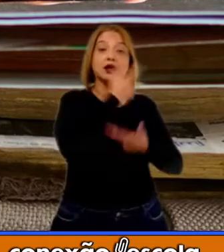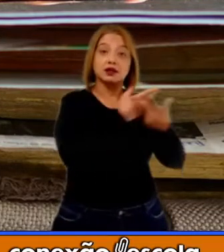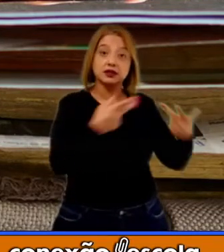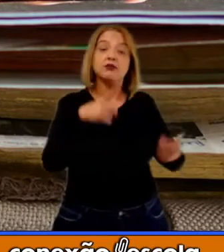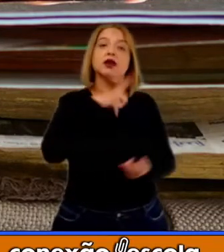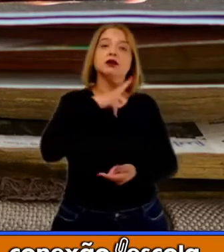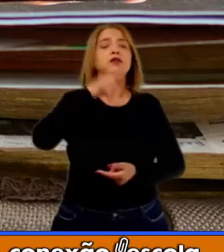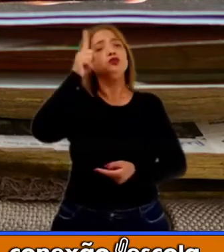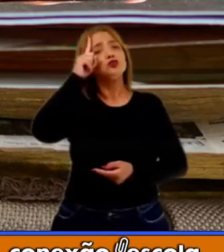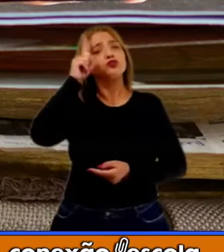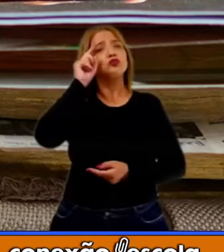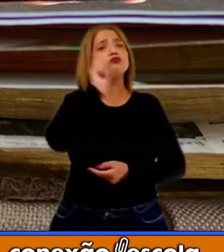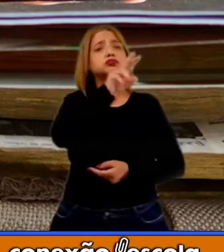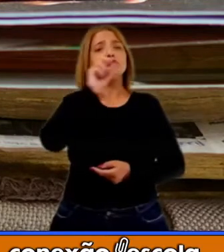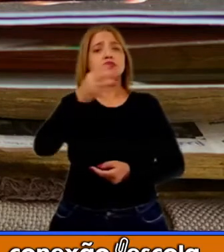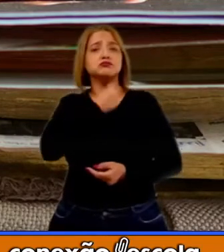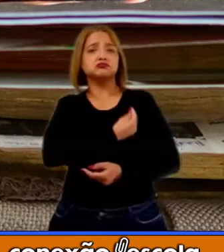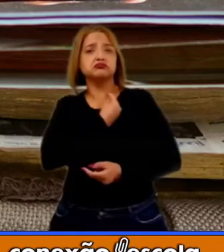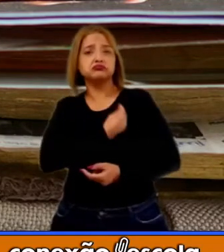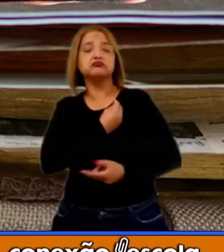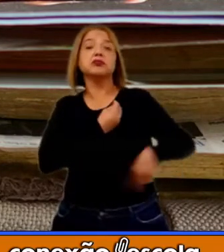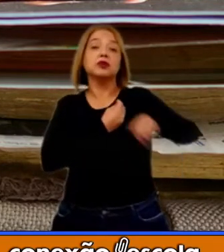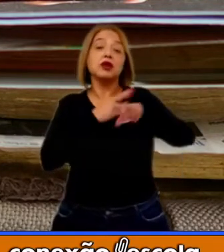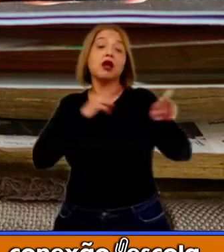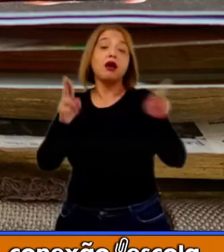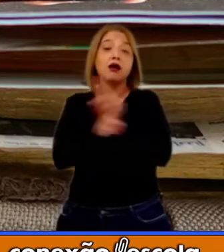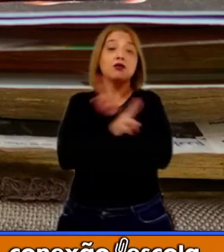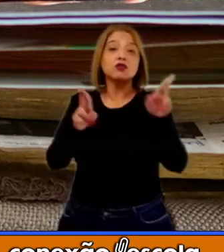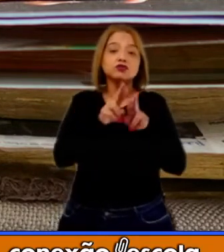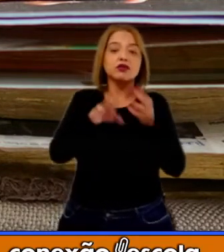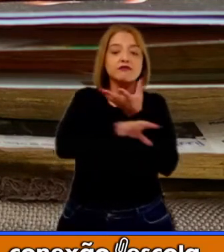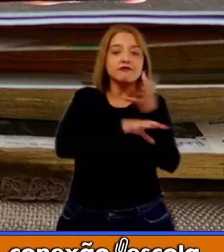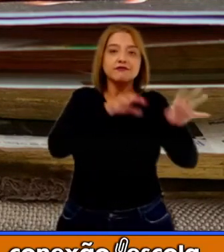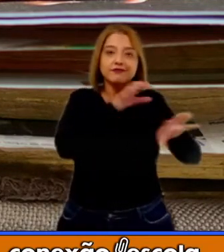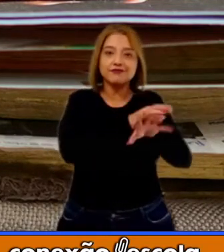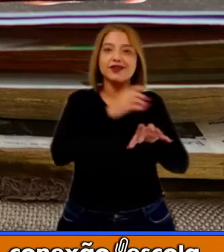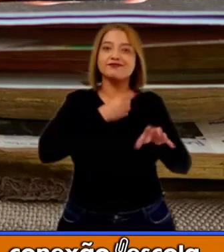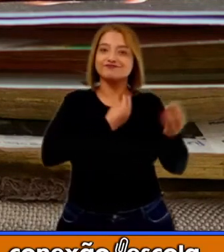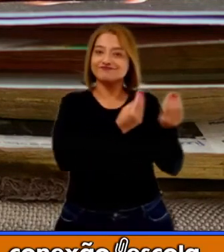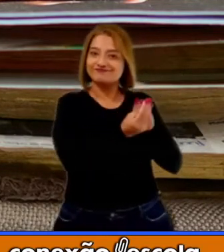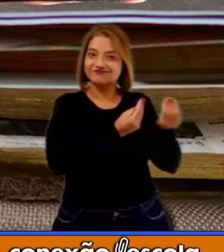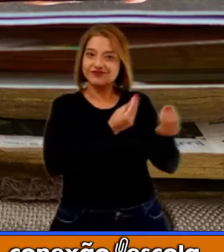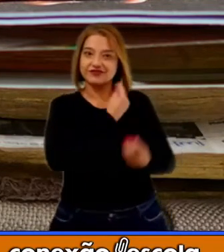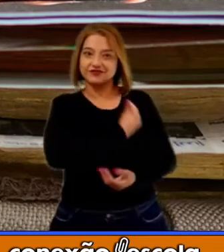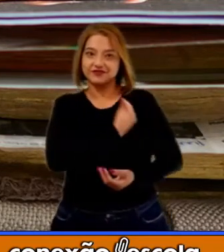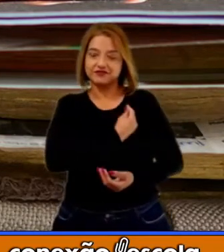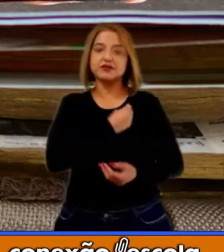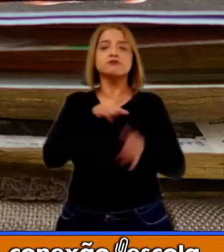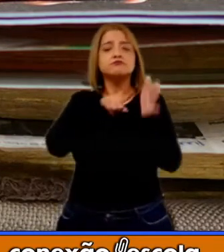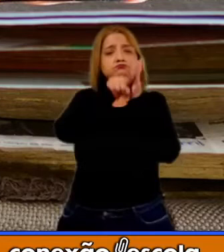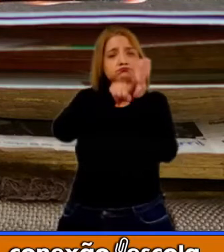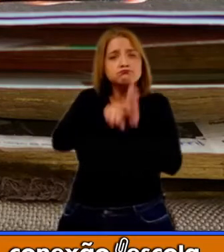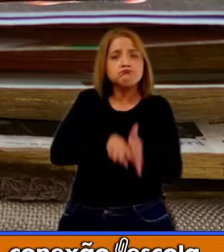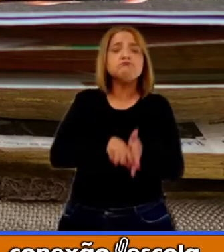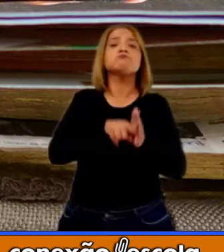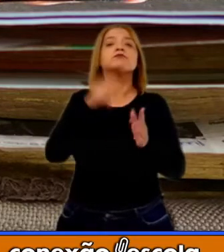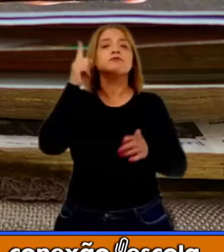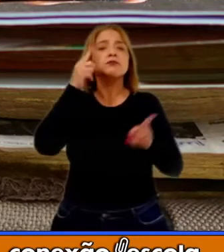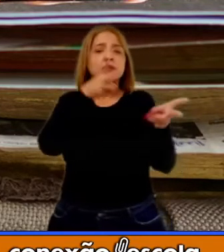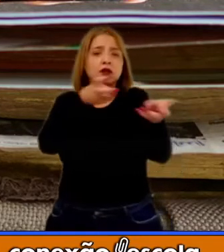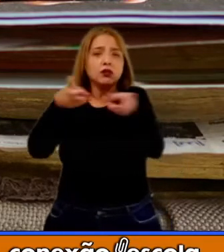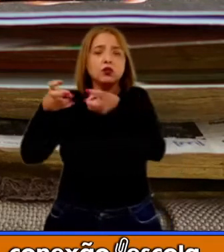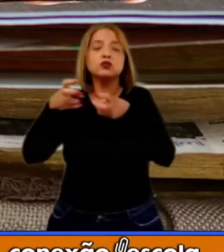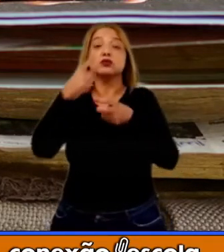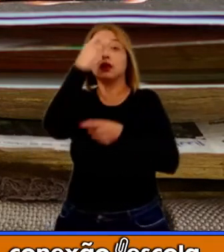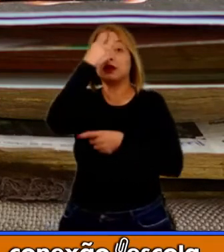do cotidiano e relacionar ao meio ambiente em que vivem. Pesquisar e reconhecer imagens, obras